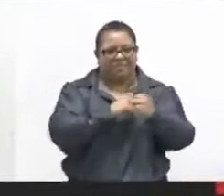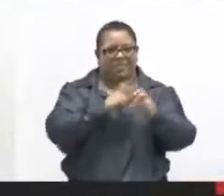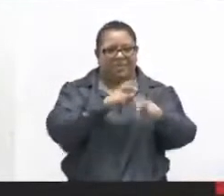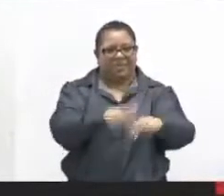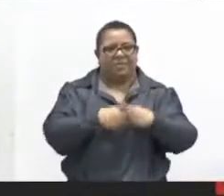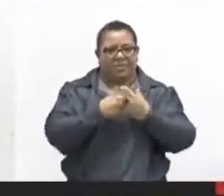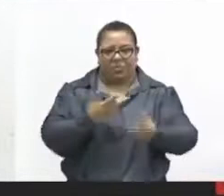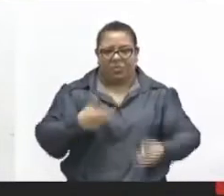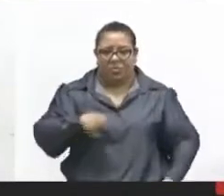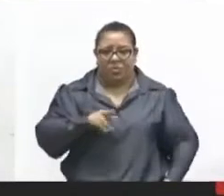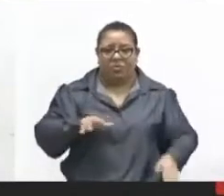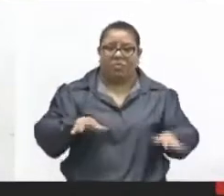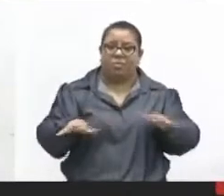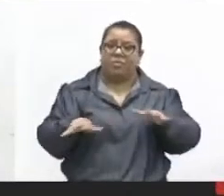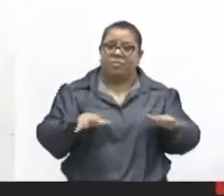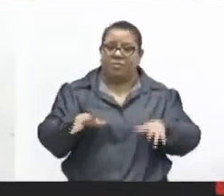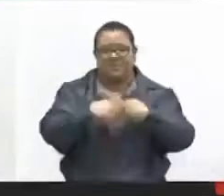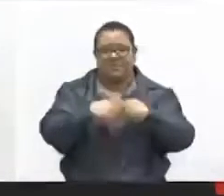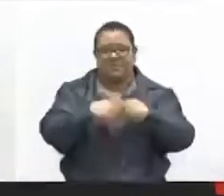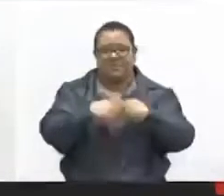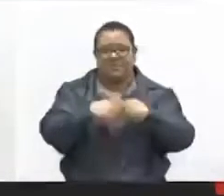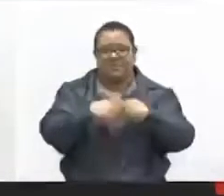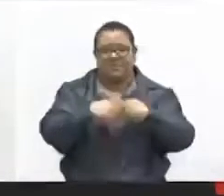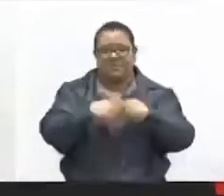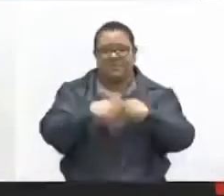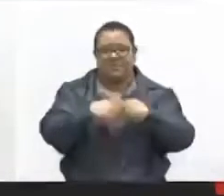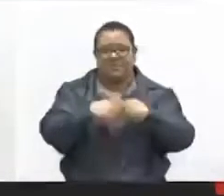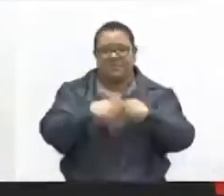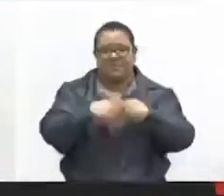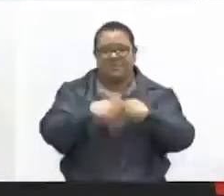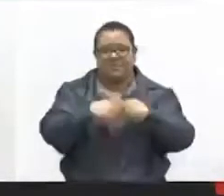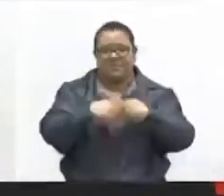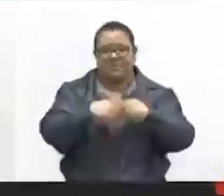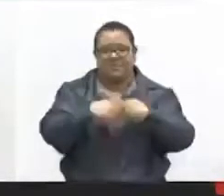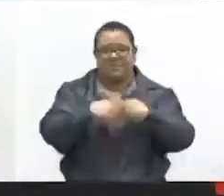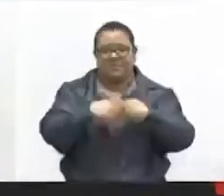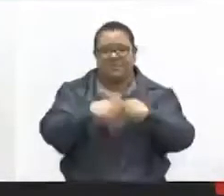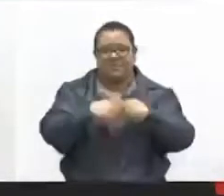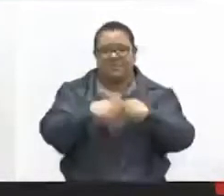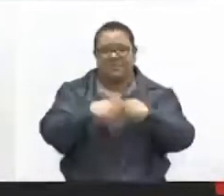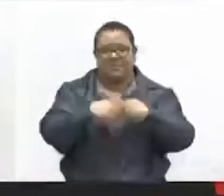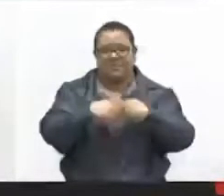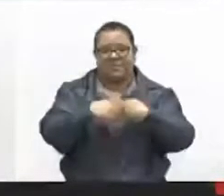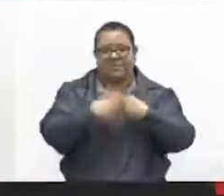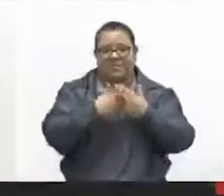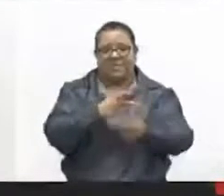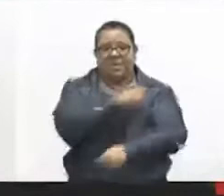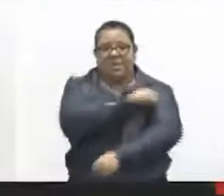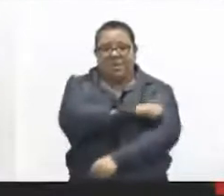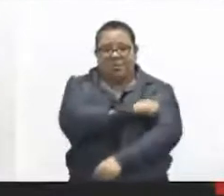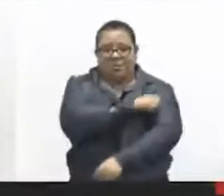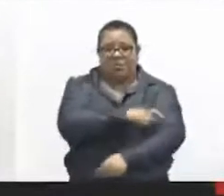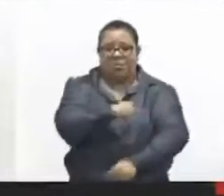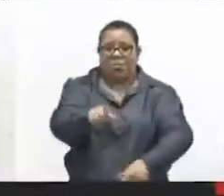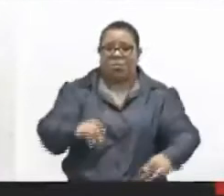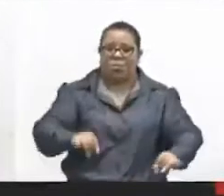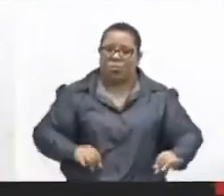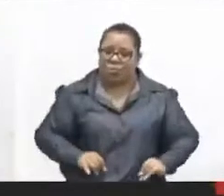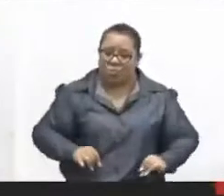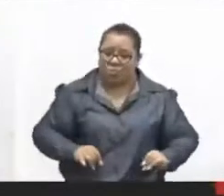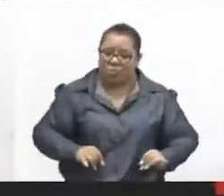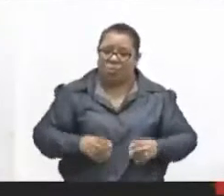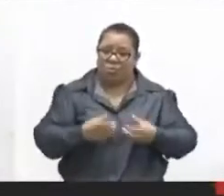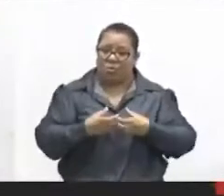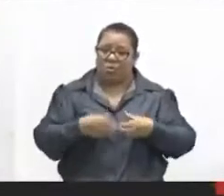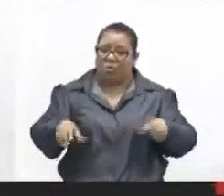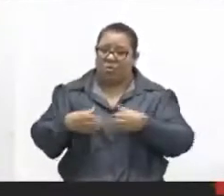no movimento estudantil sempre batemos. O PNAES é um recurso que é para os estudantes que são vulneráveis. O PNAES ele não se utiliza